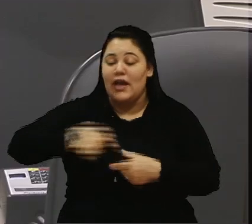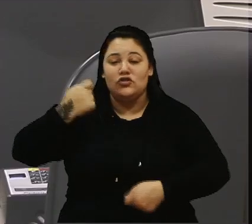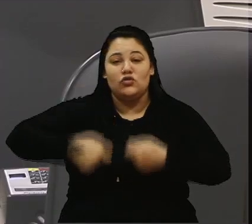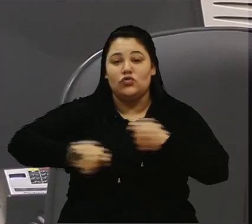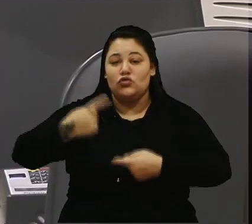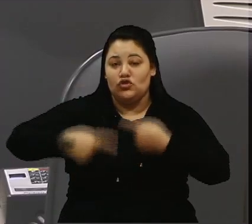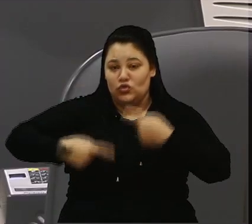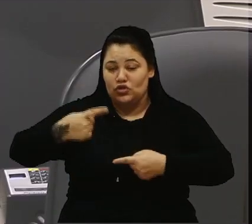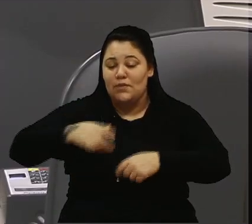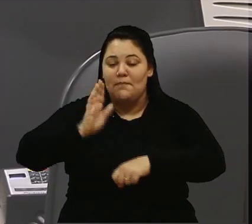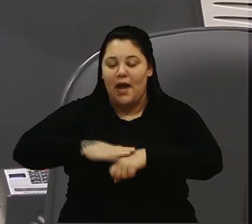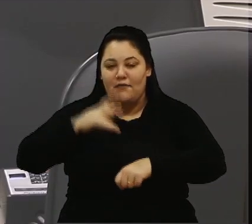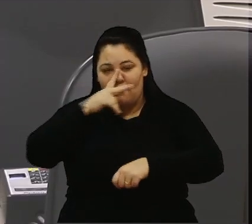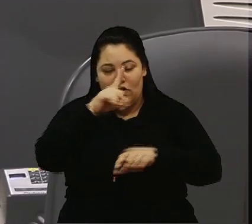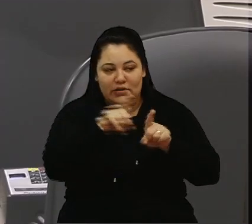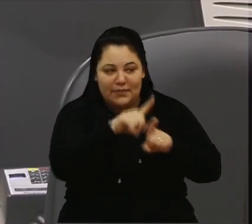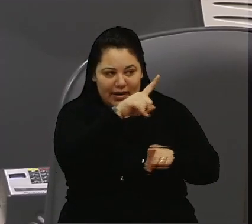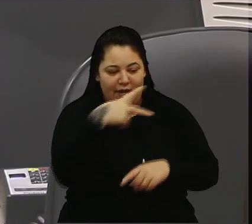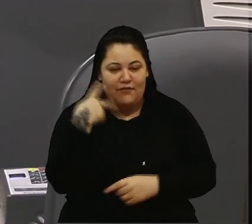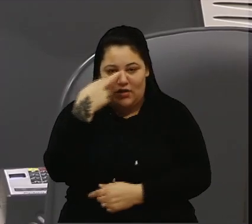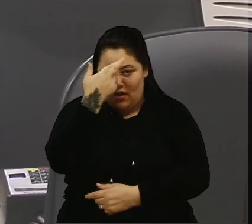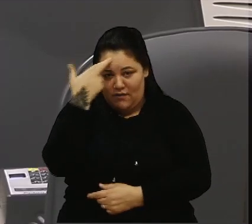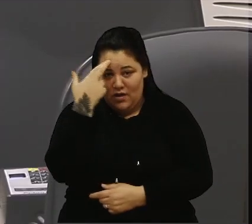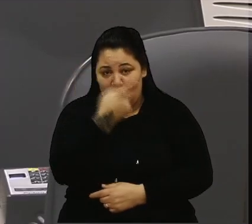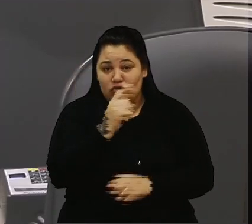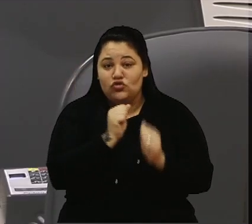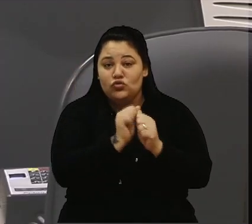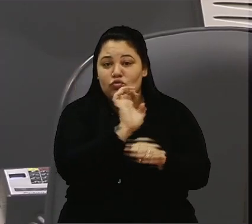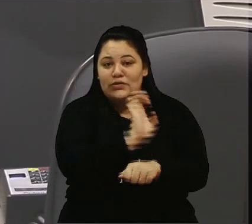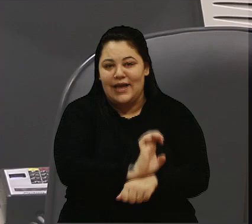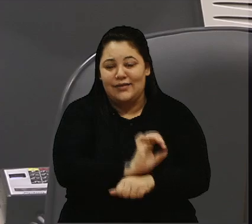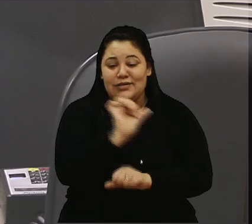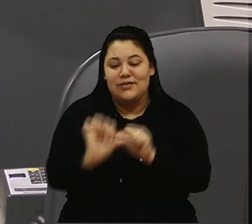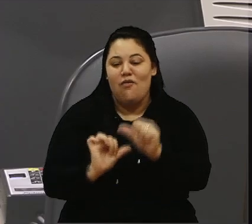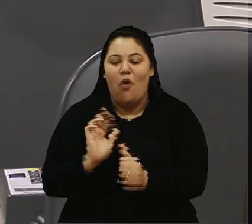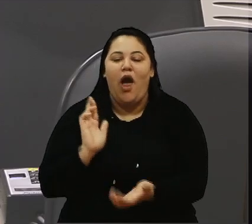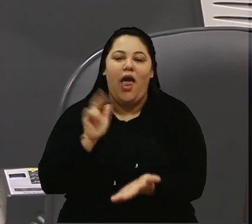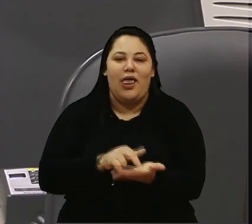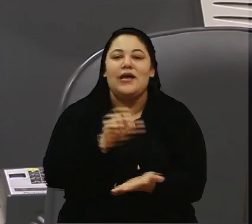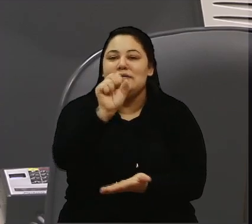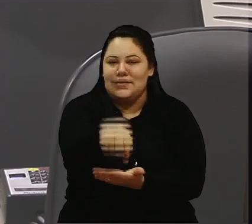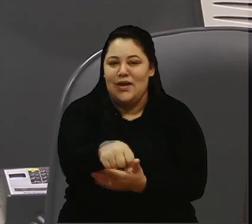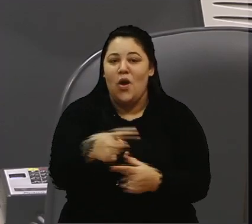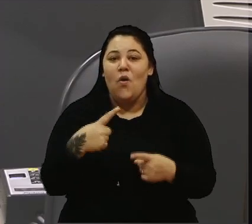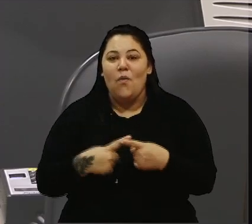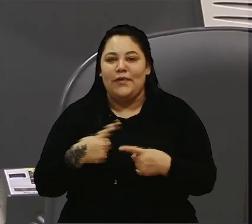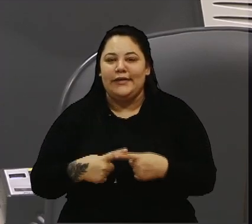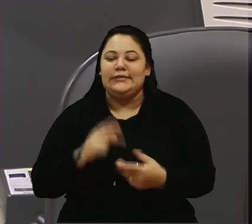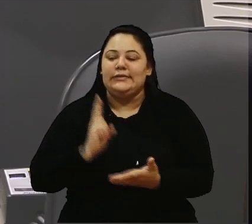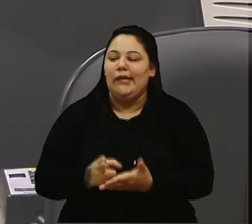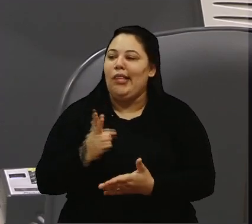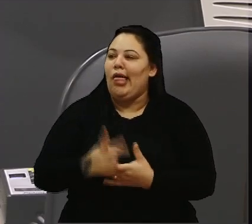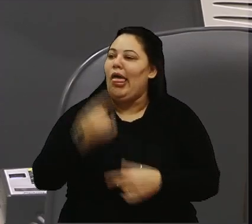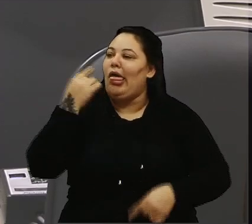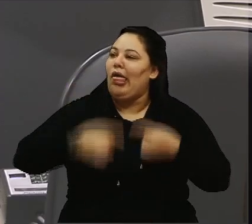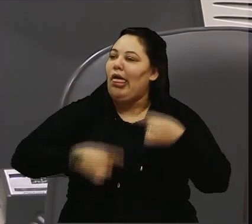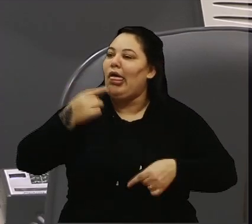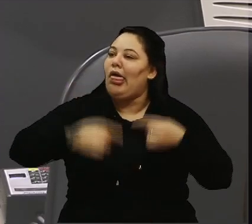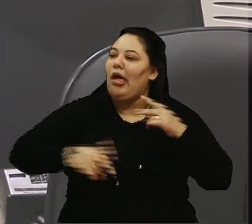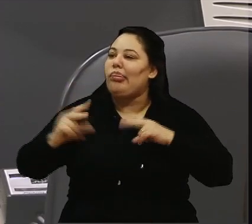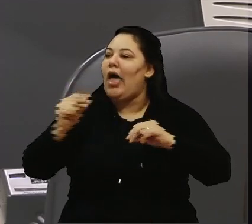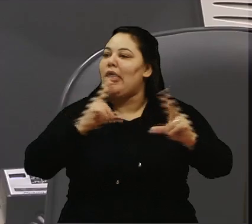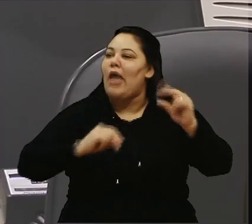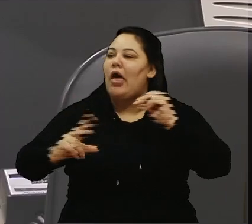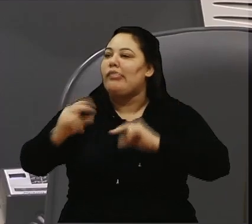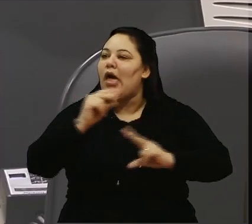fortalecer, vereador Rafael Bueno, junto com o Estado, para que isso vire realidade. Porque senão a gente vai ficar sempre no debate, os municípios eles vão se